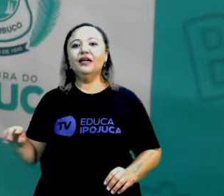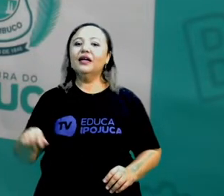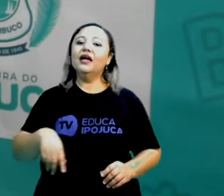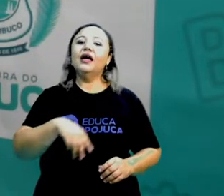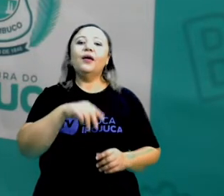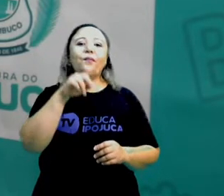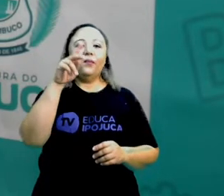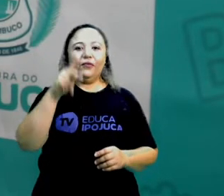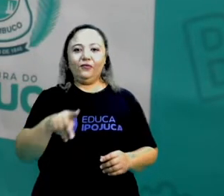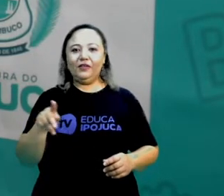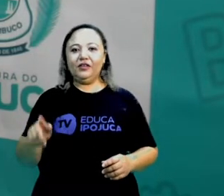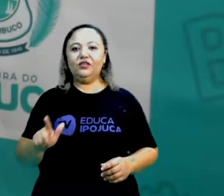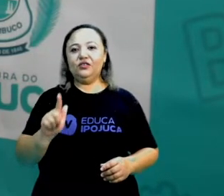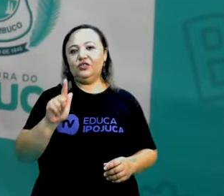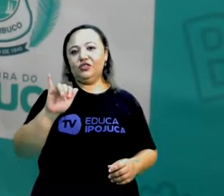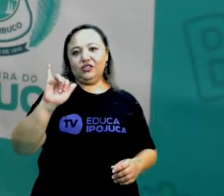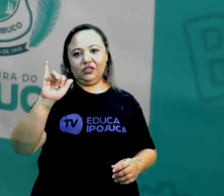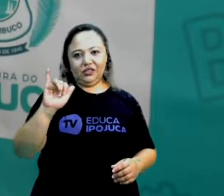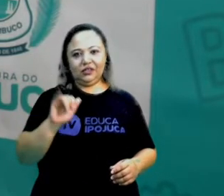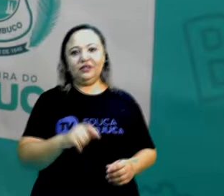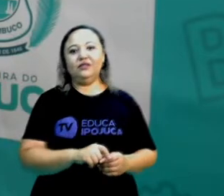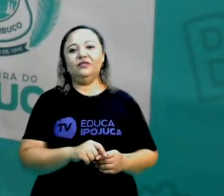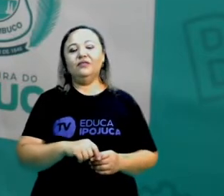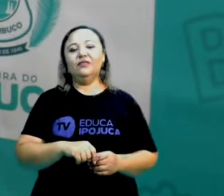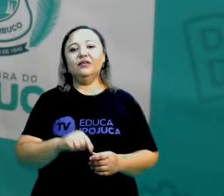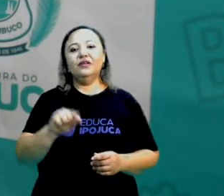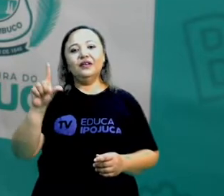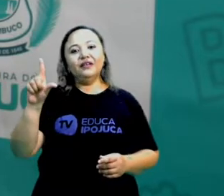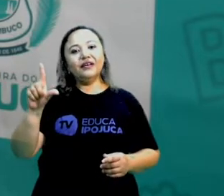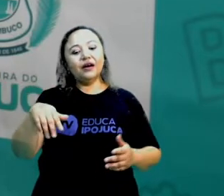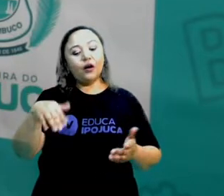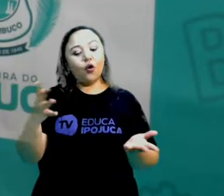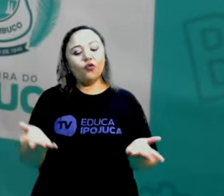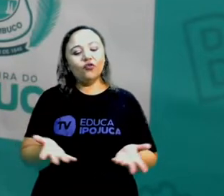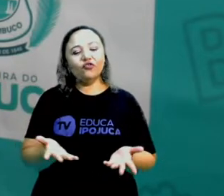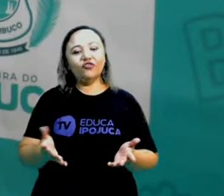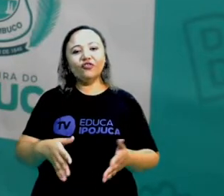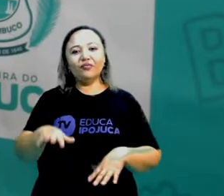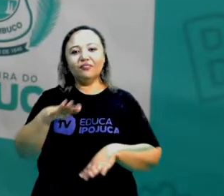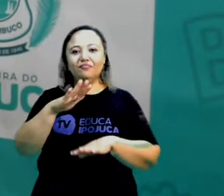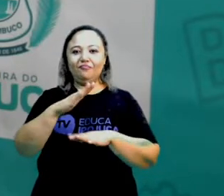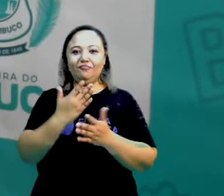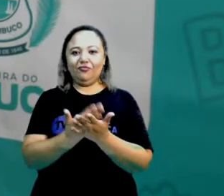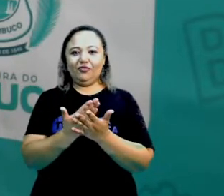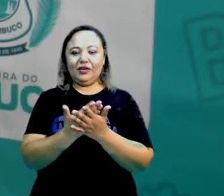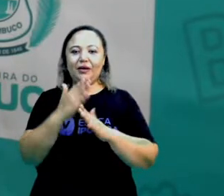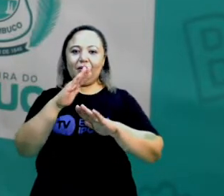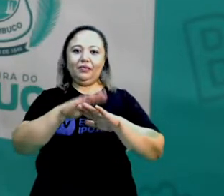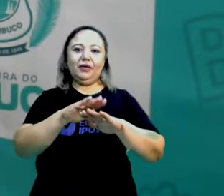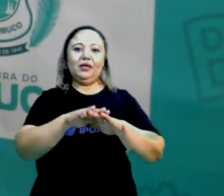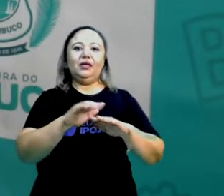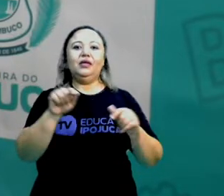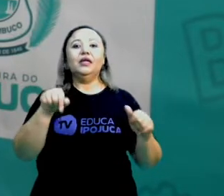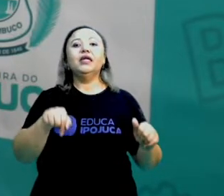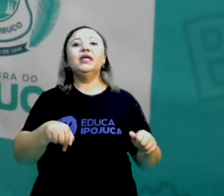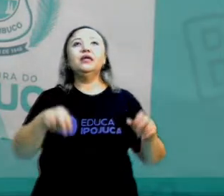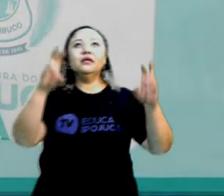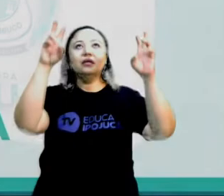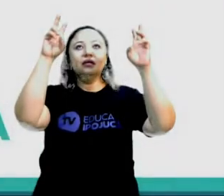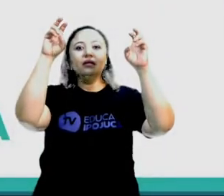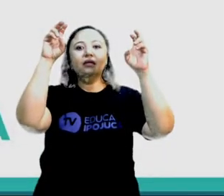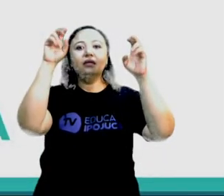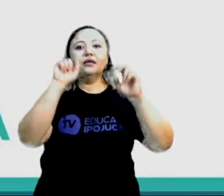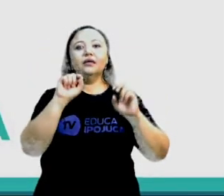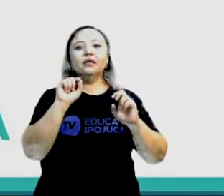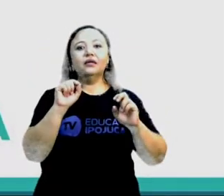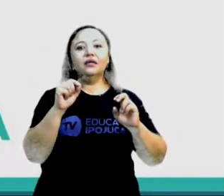tia Giovânia e estamos na aula de matemática, certo? Na nossa aula de hoje, iremos falar sobre